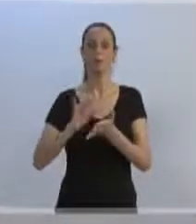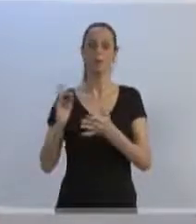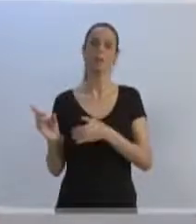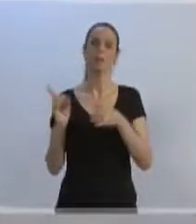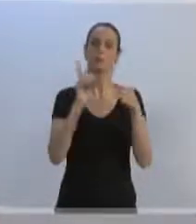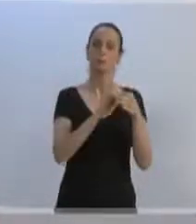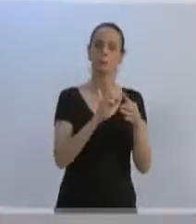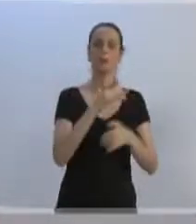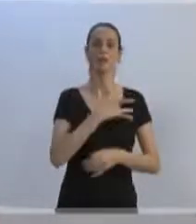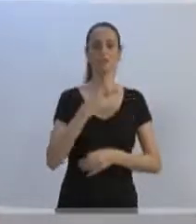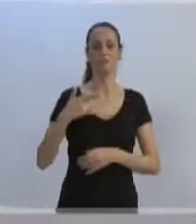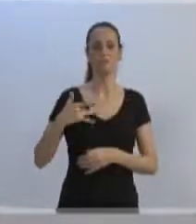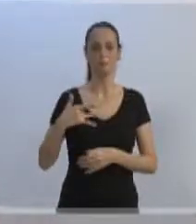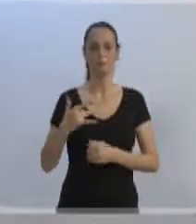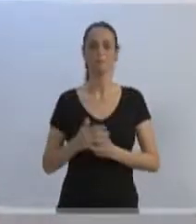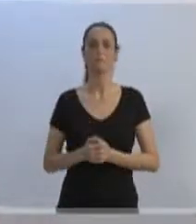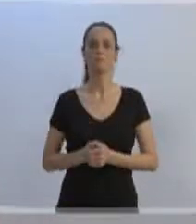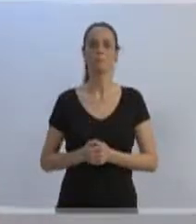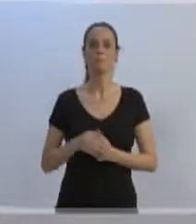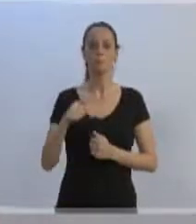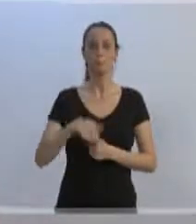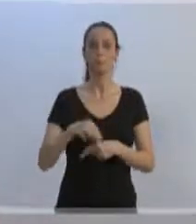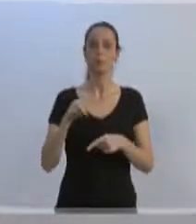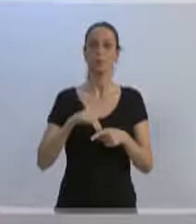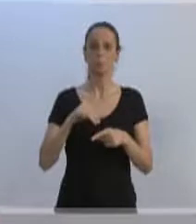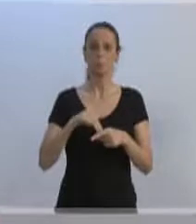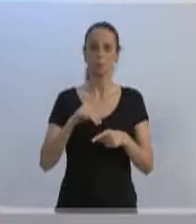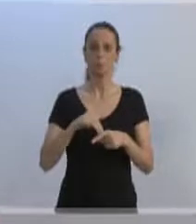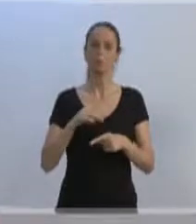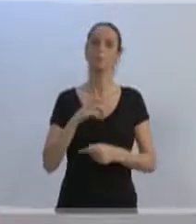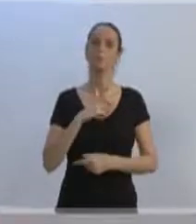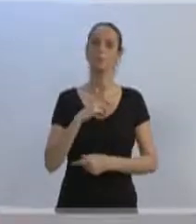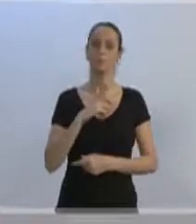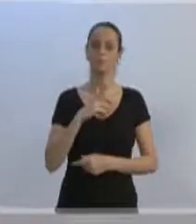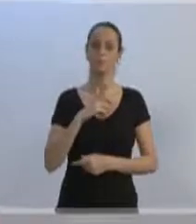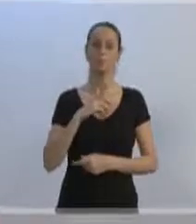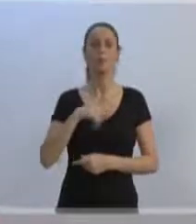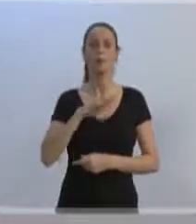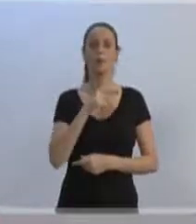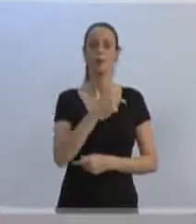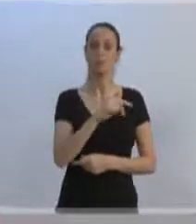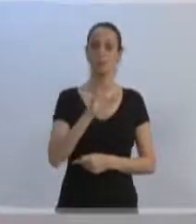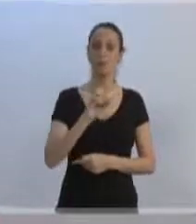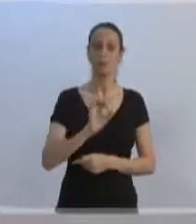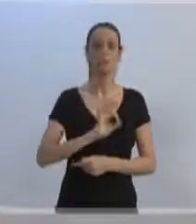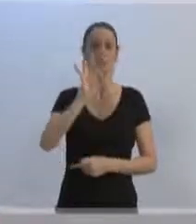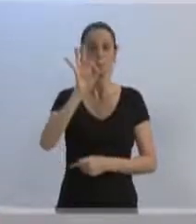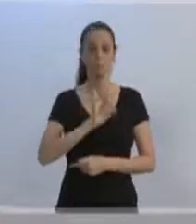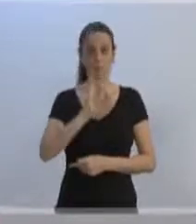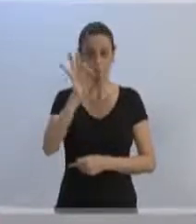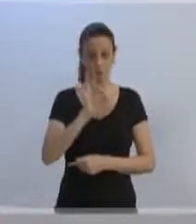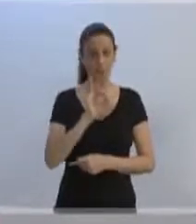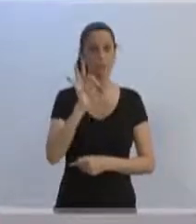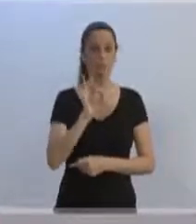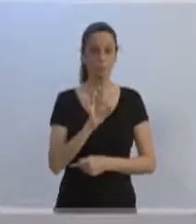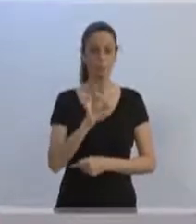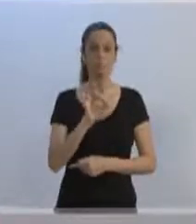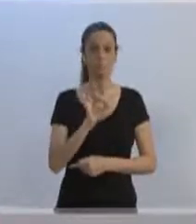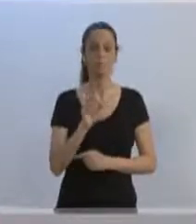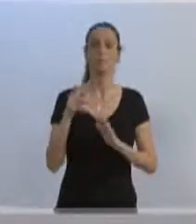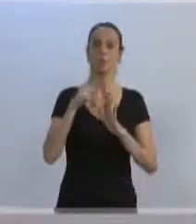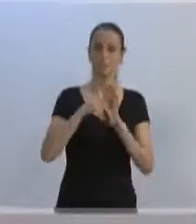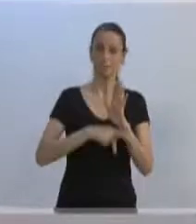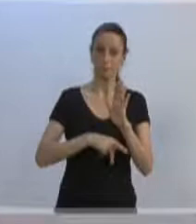em saúde estão aqui no nosso município nós temos mais de 70% de cobertura do